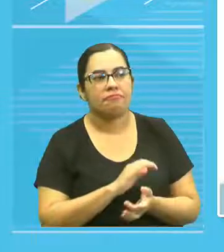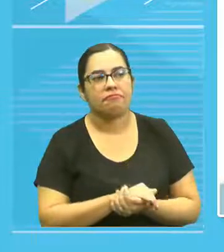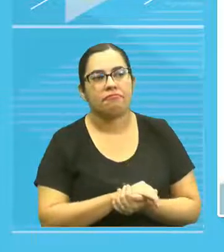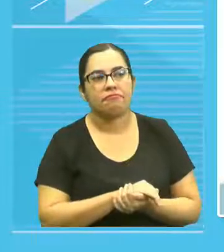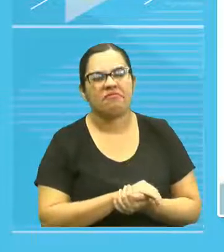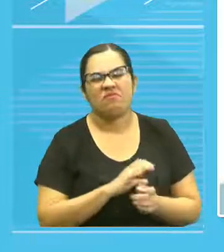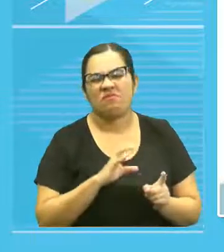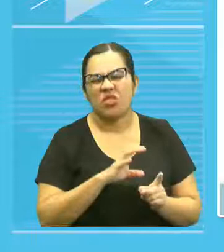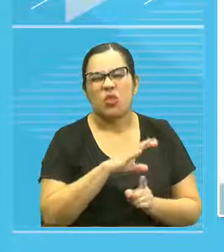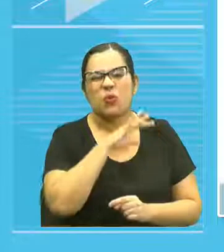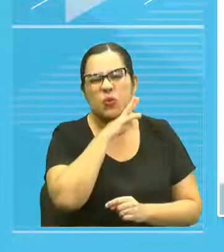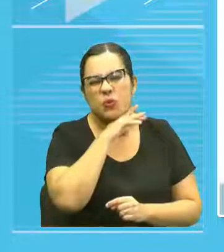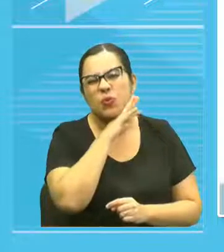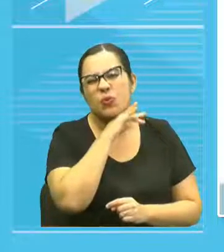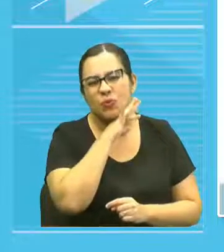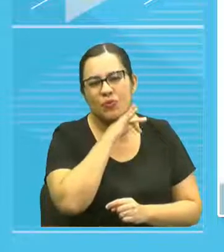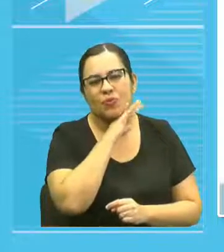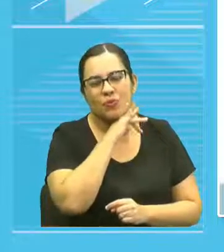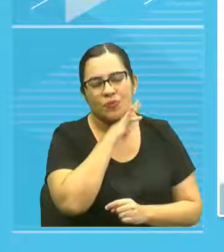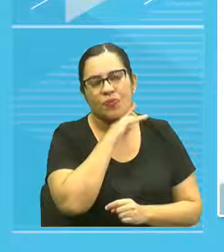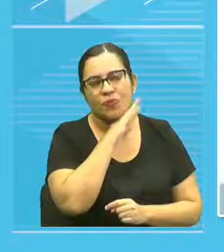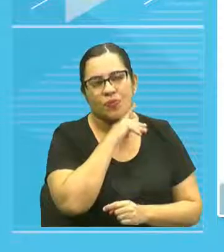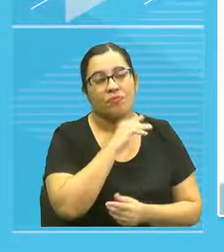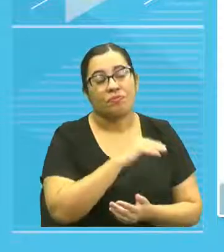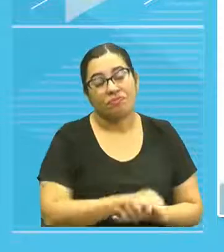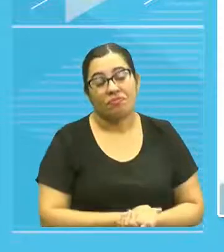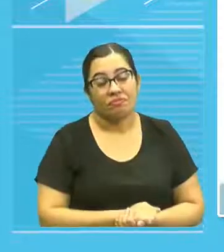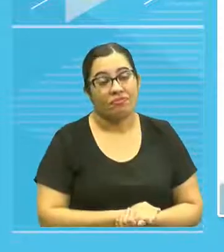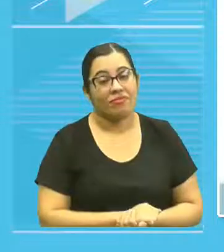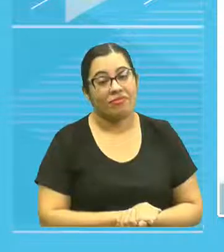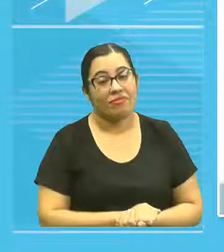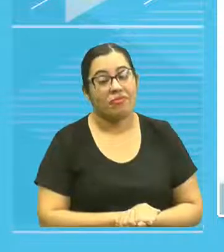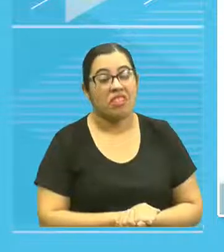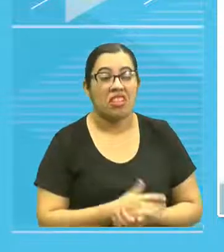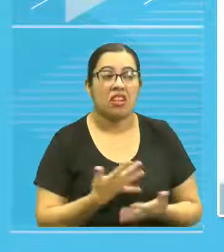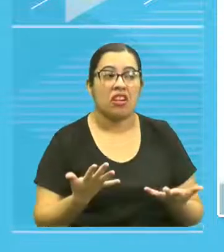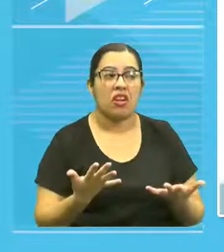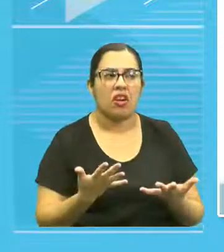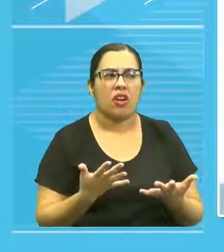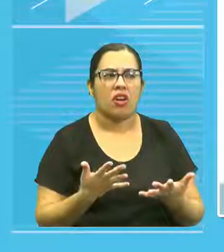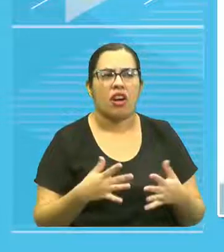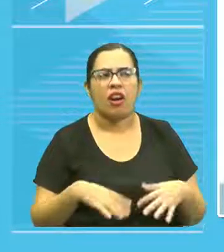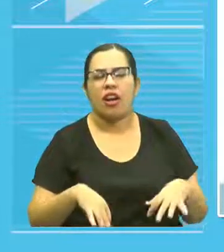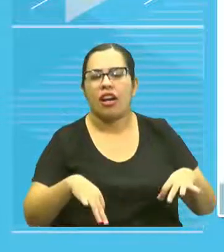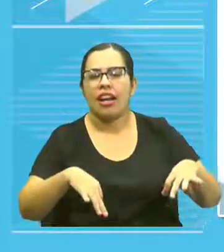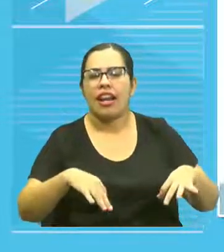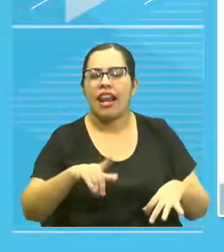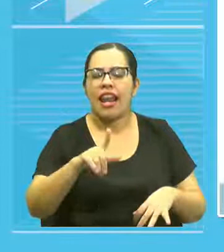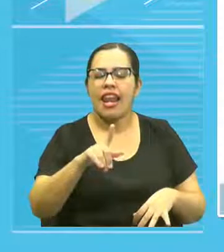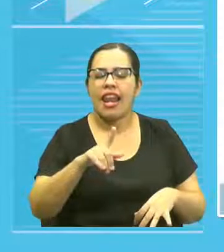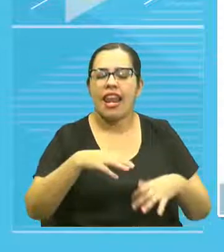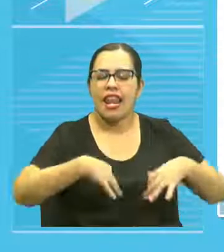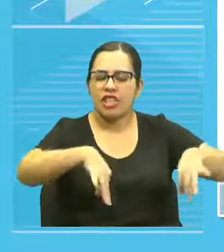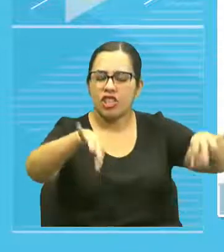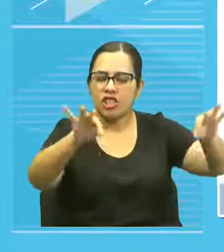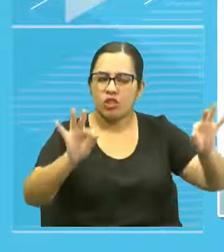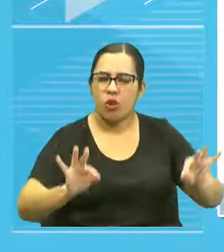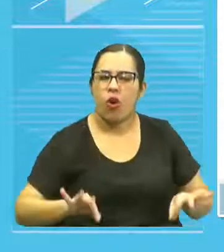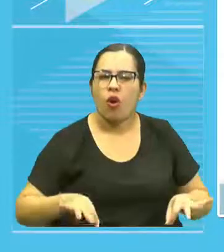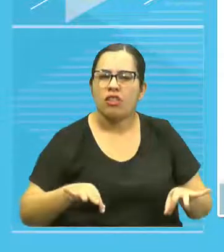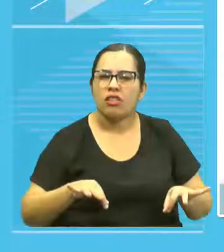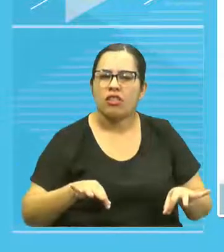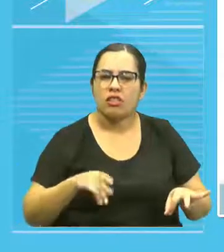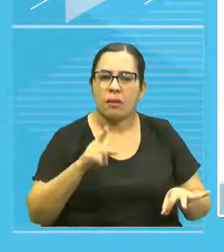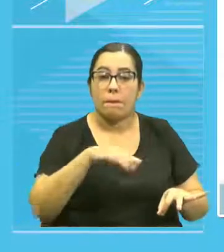influências né e nem eu estou Em Maus Lençóis lençóis é masculino então ele por isso que eu estou Em